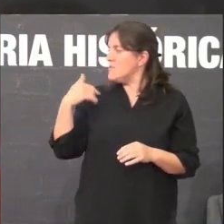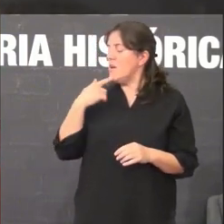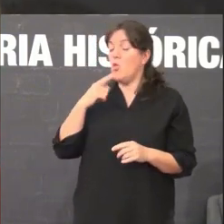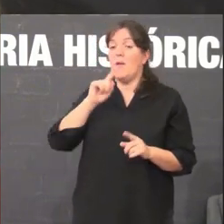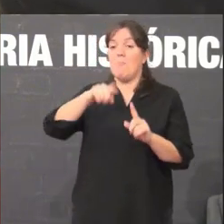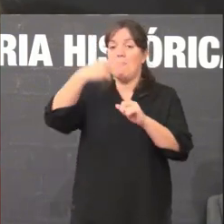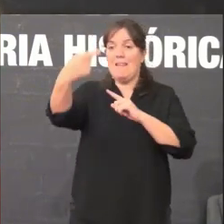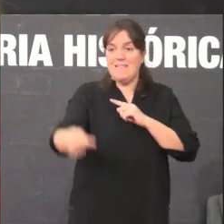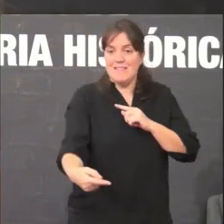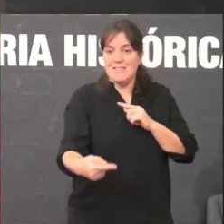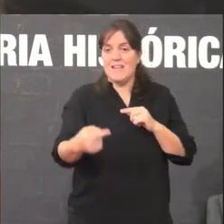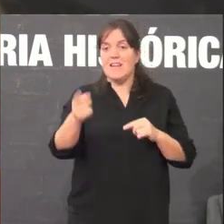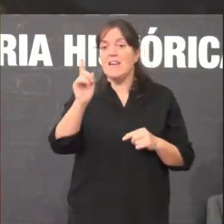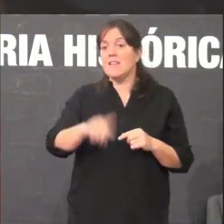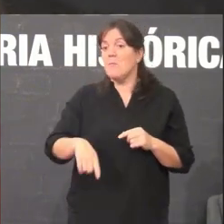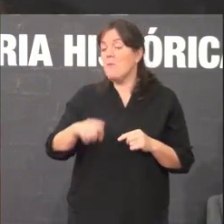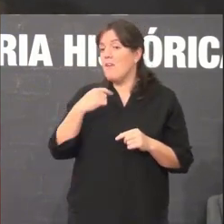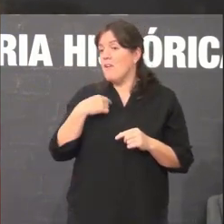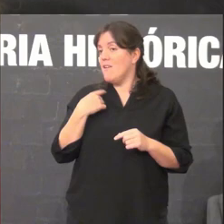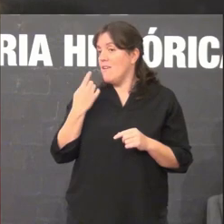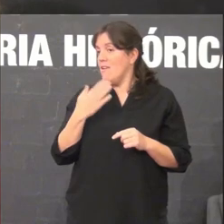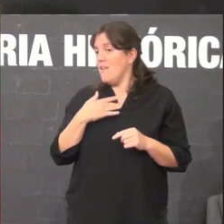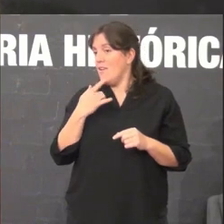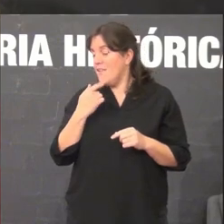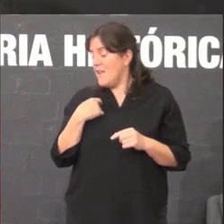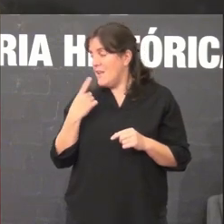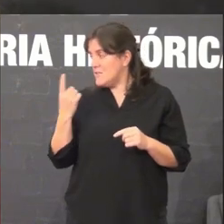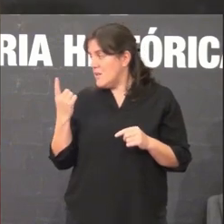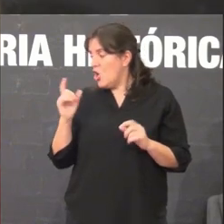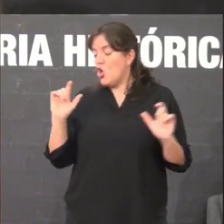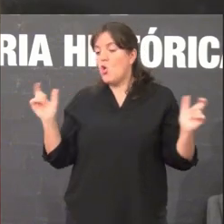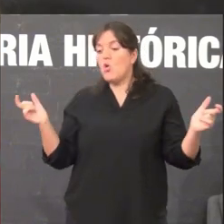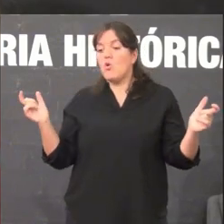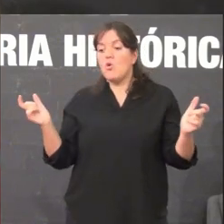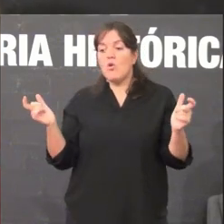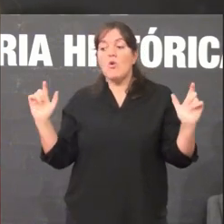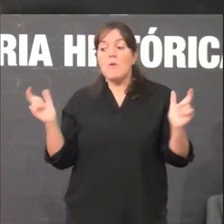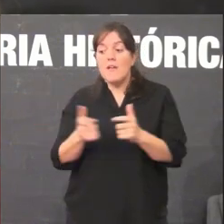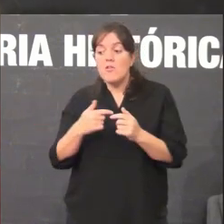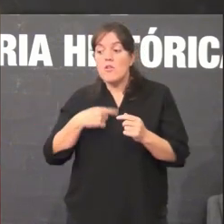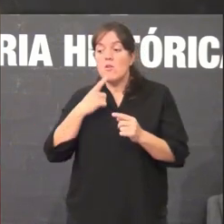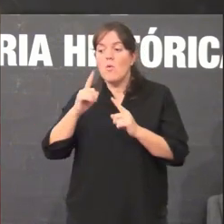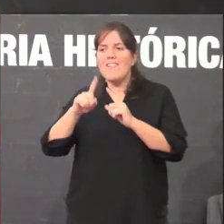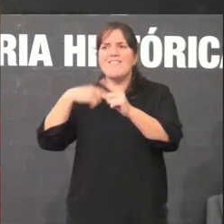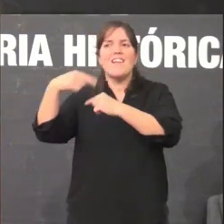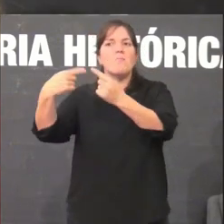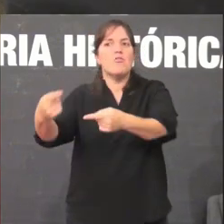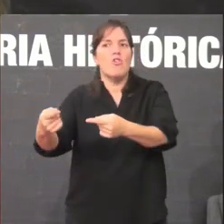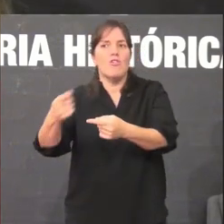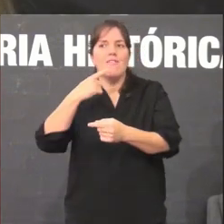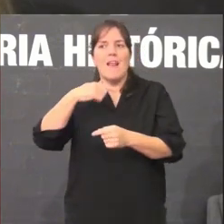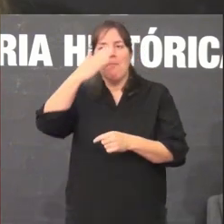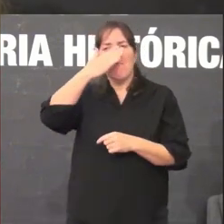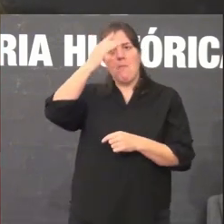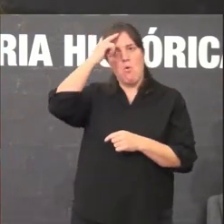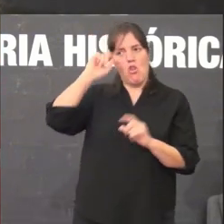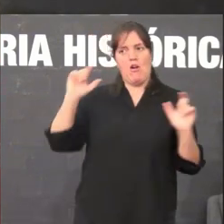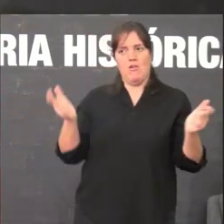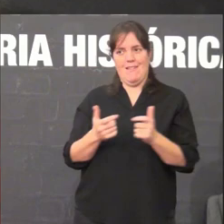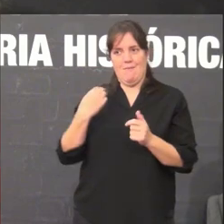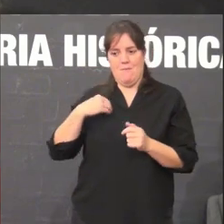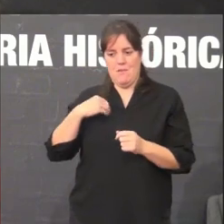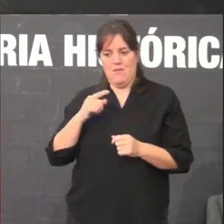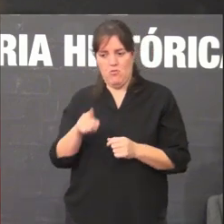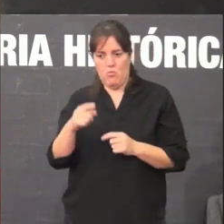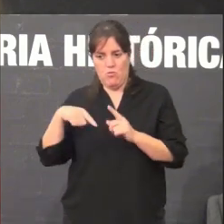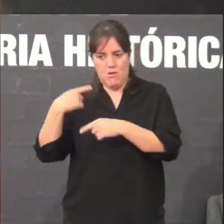passado, e do papel também das comemorações na transmissão e conservação da memória coletiva. Assim, as